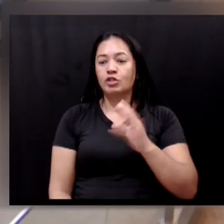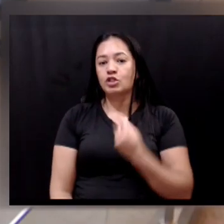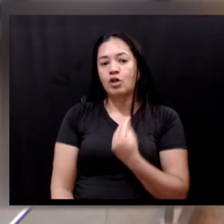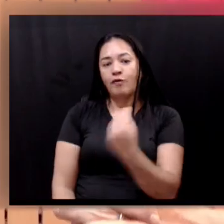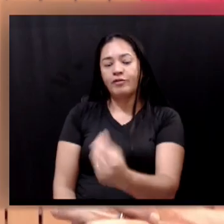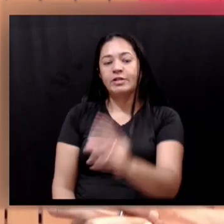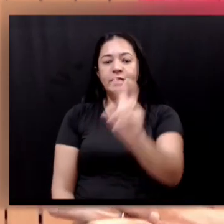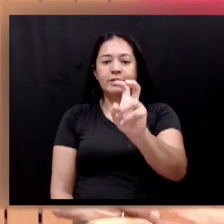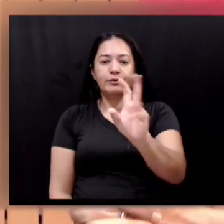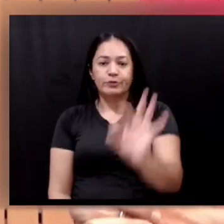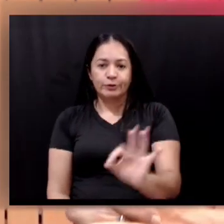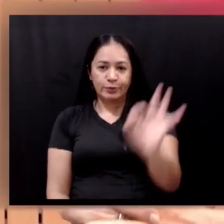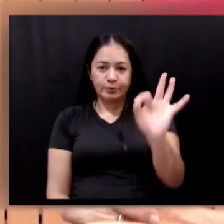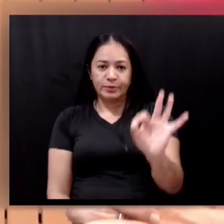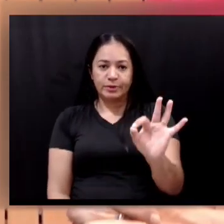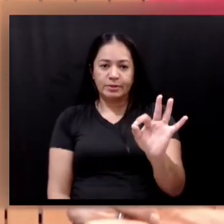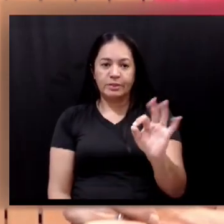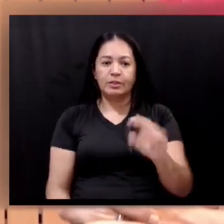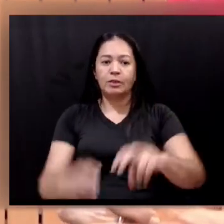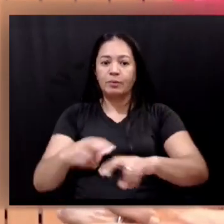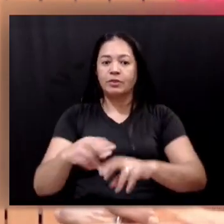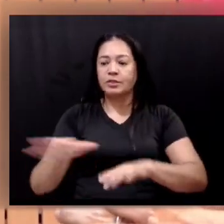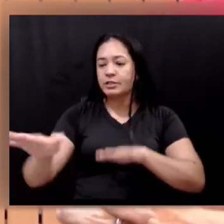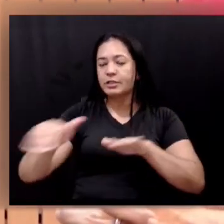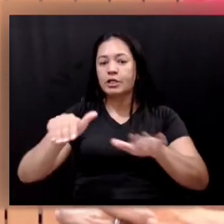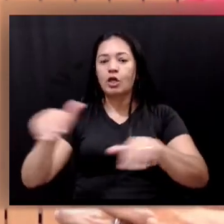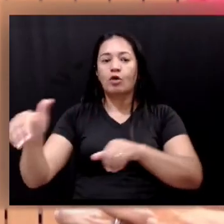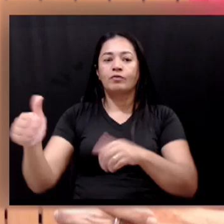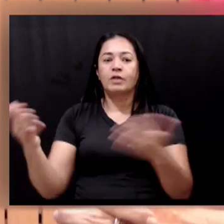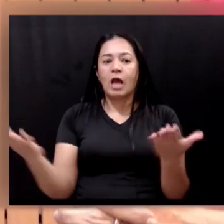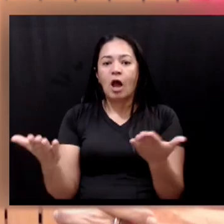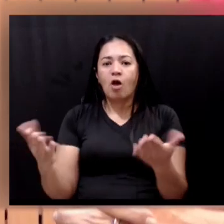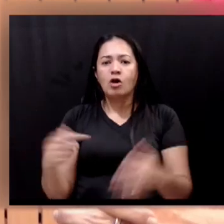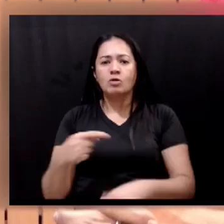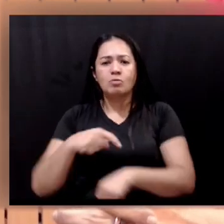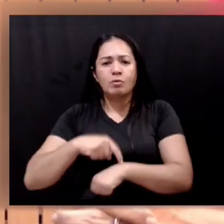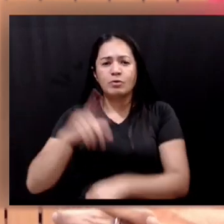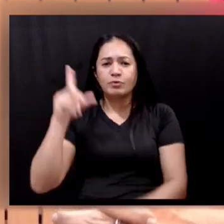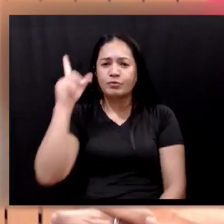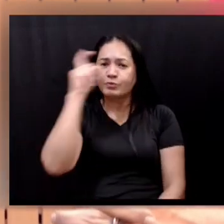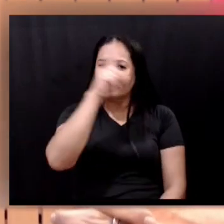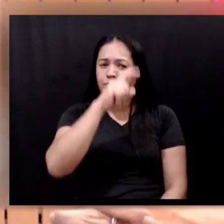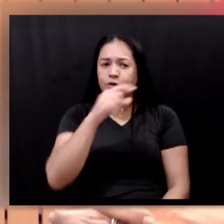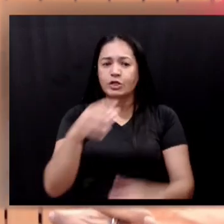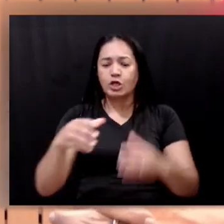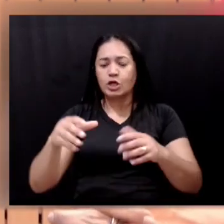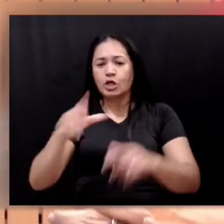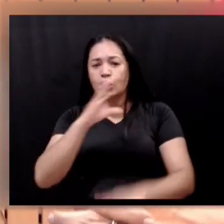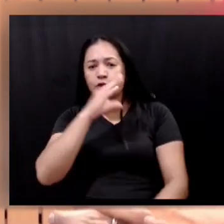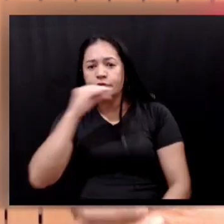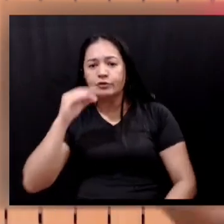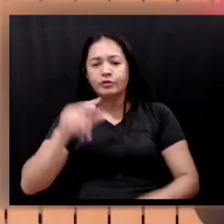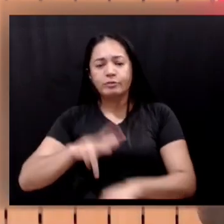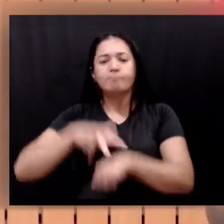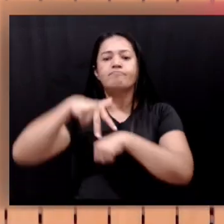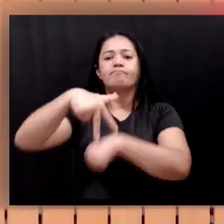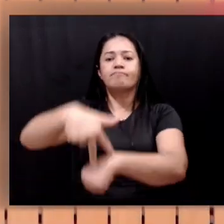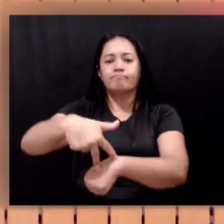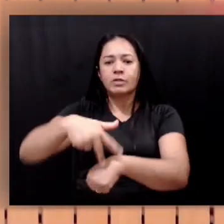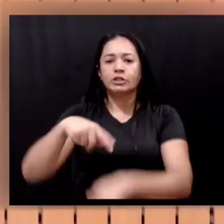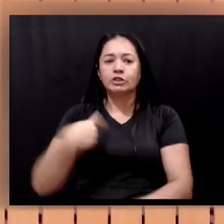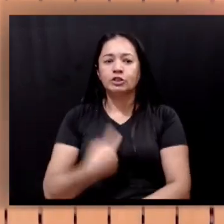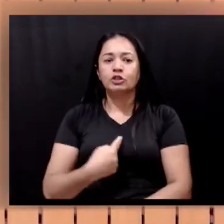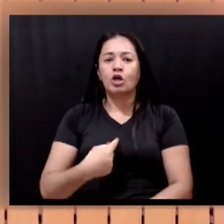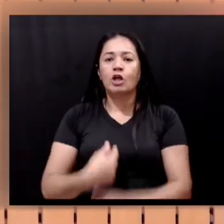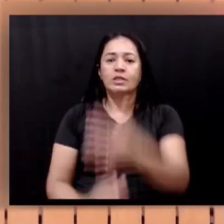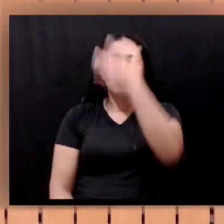também falaram sobre o tema. São nesses momentos mais difíceis que a classe trabalhadora se levanta. E nós, pessoas usuárias, somos da classe